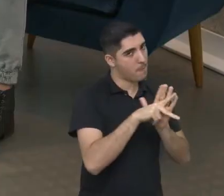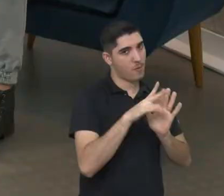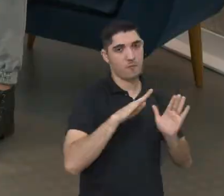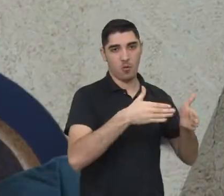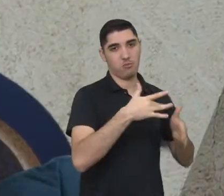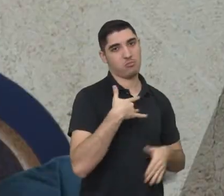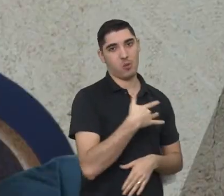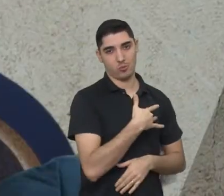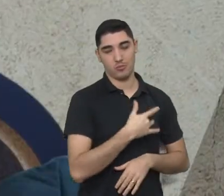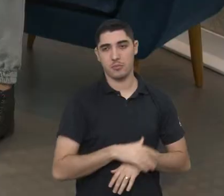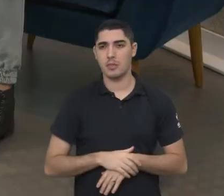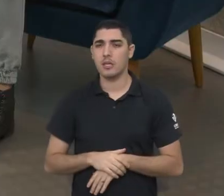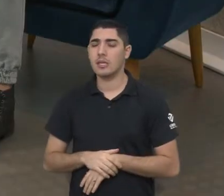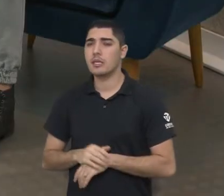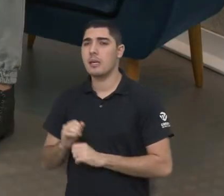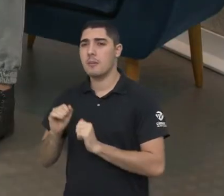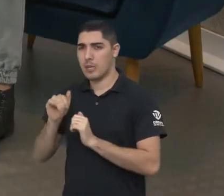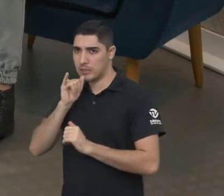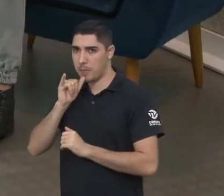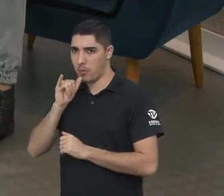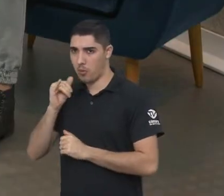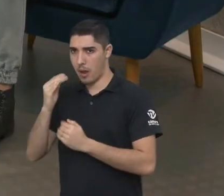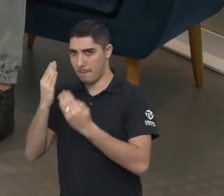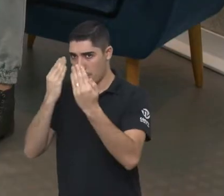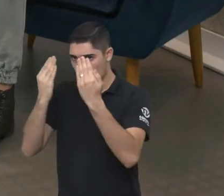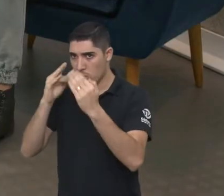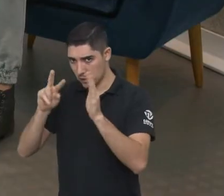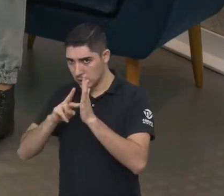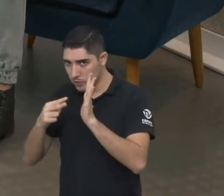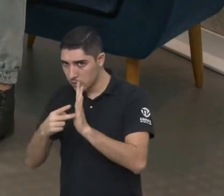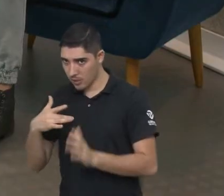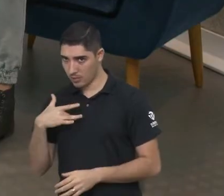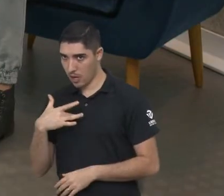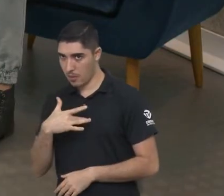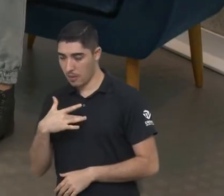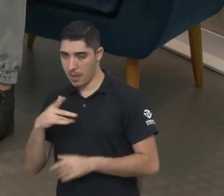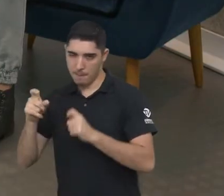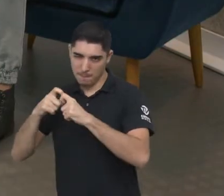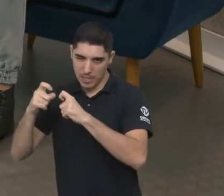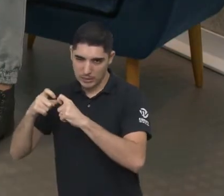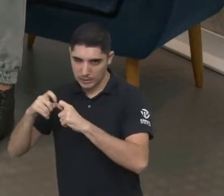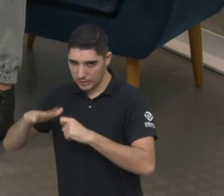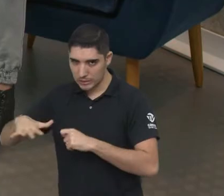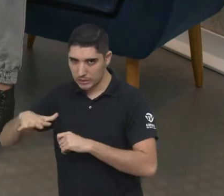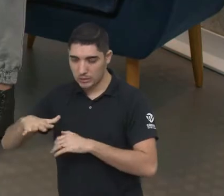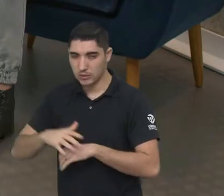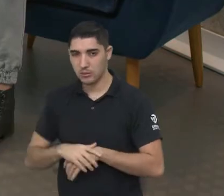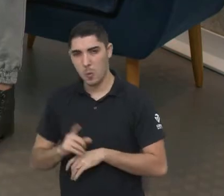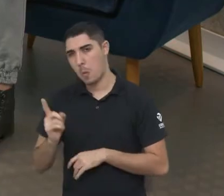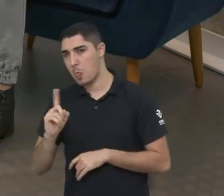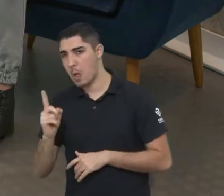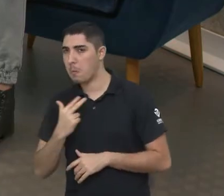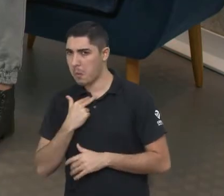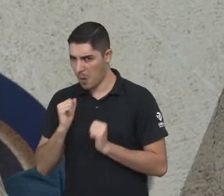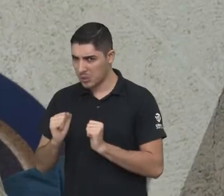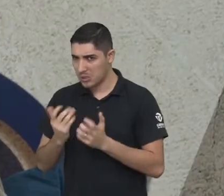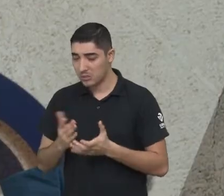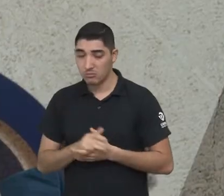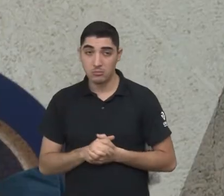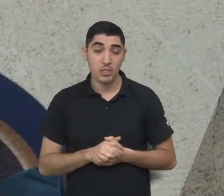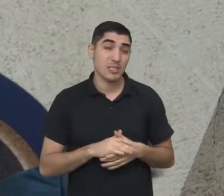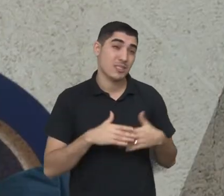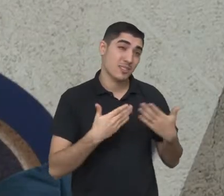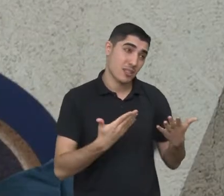de saúde. A gente pode dizer que a psicologia é uma medicina ou não? Determinadas linhas